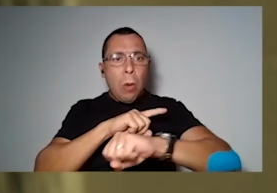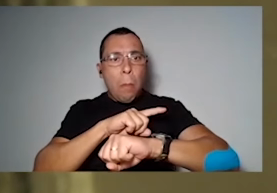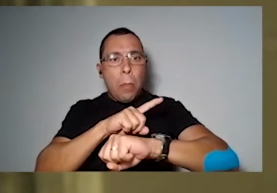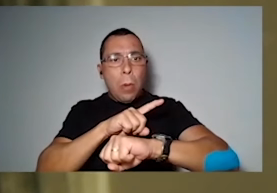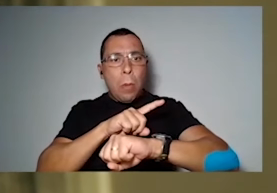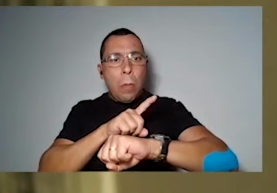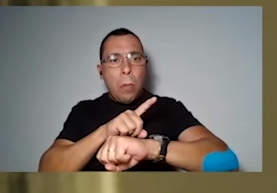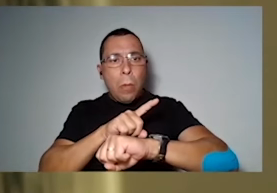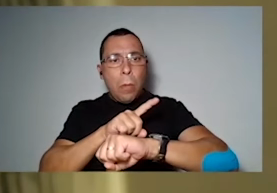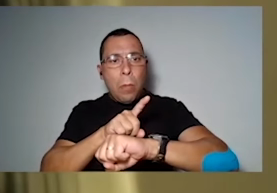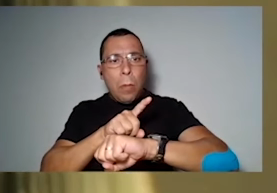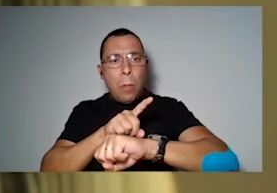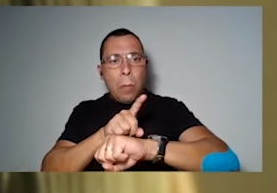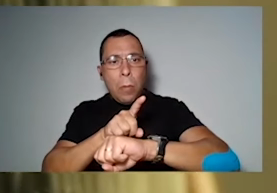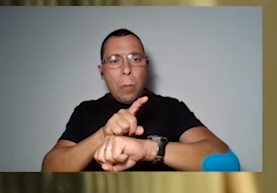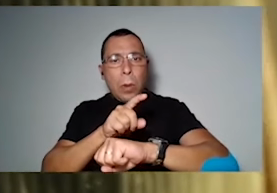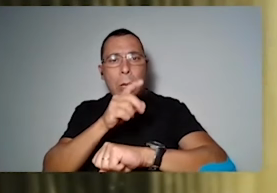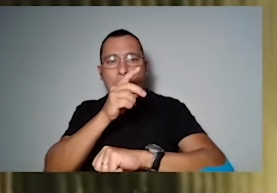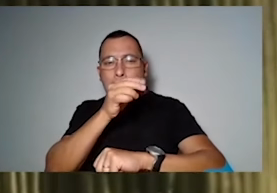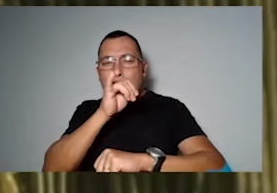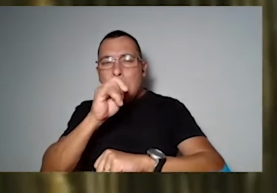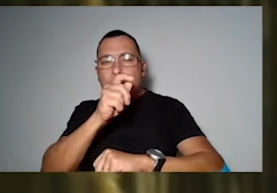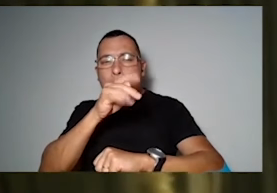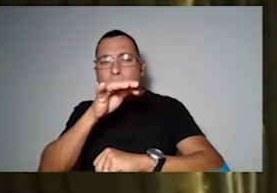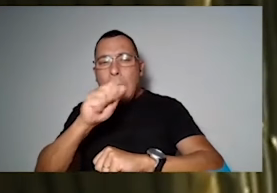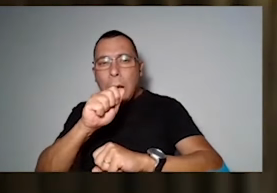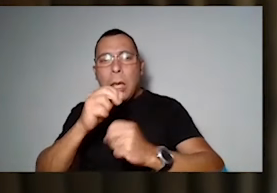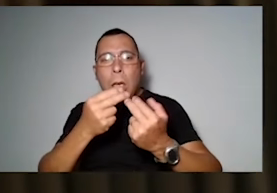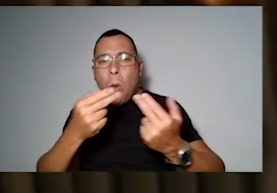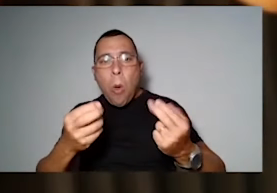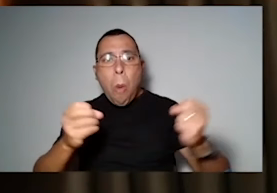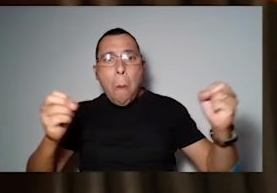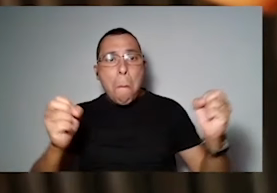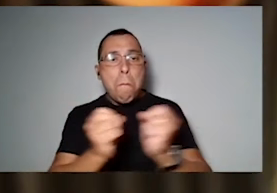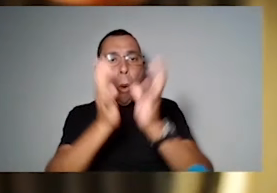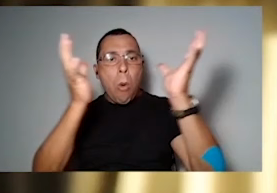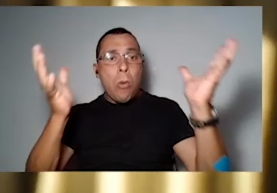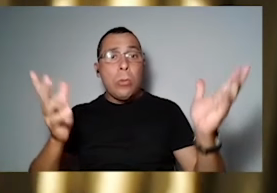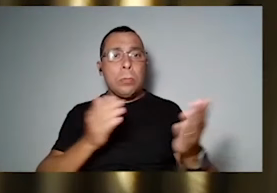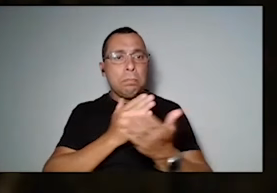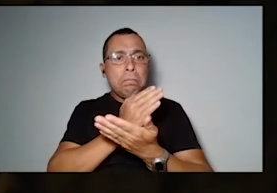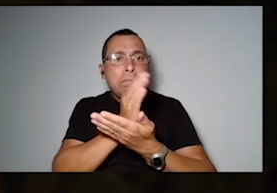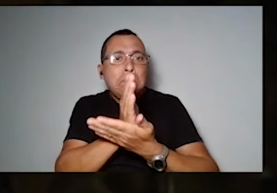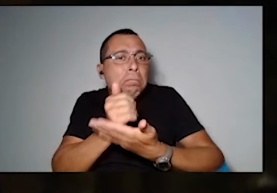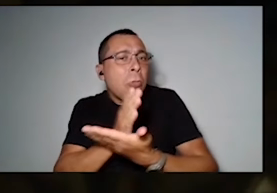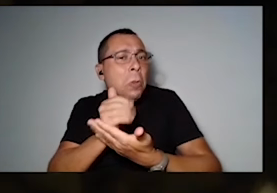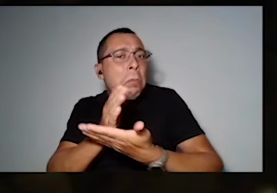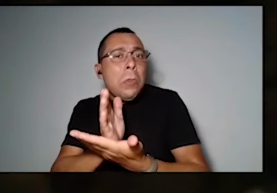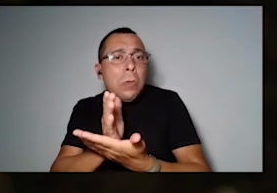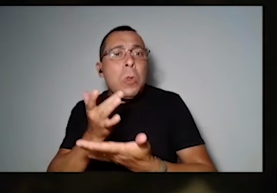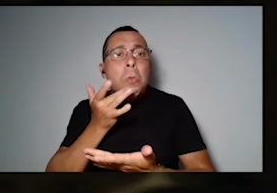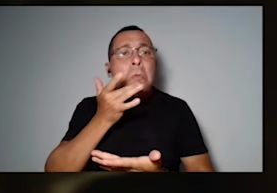de um relógio que sempre me soava como o tic-tac de uma bomba. Esse tempo oferecido a mim como fatia de um